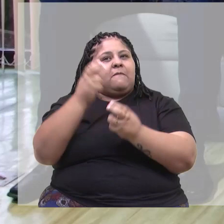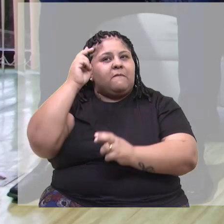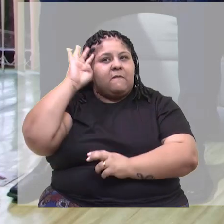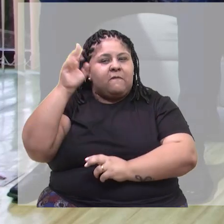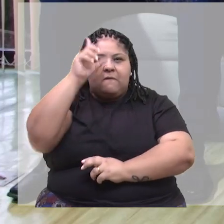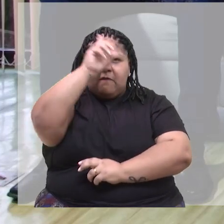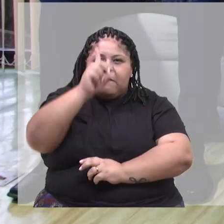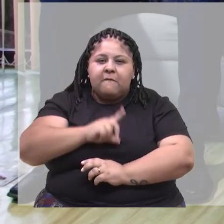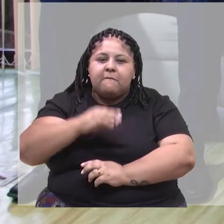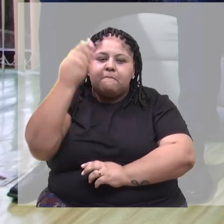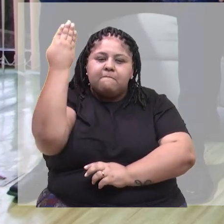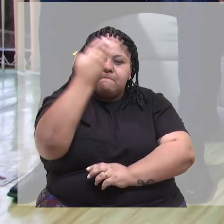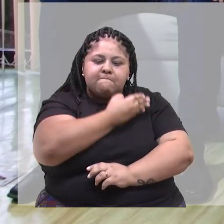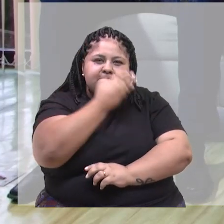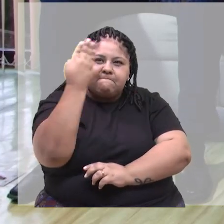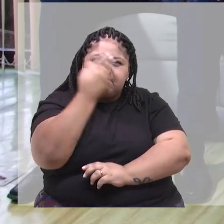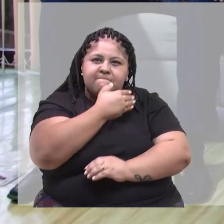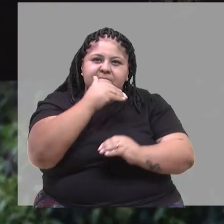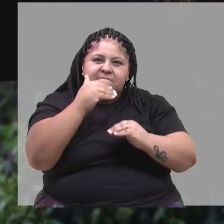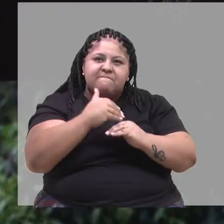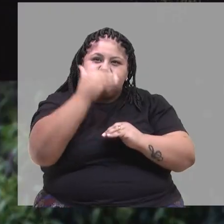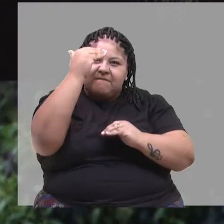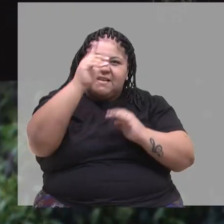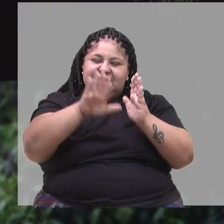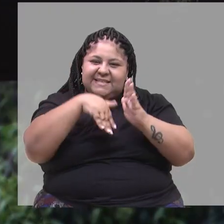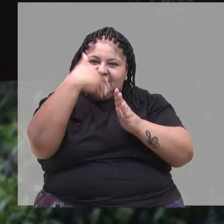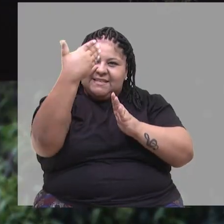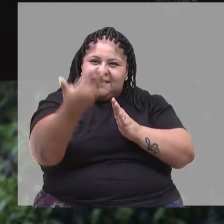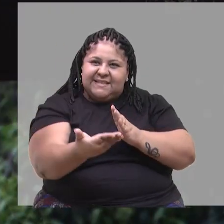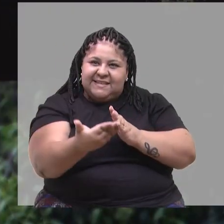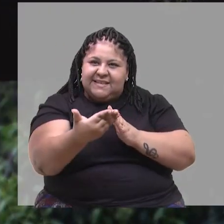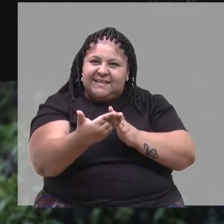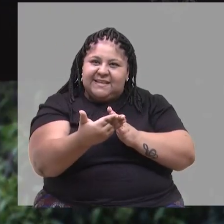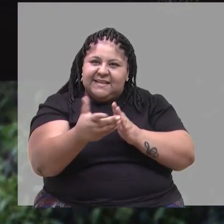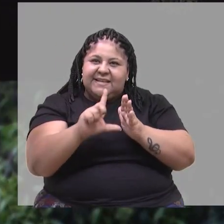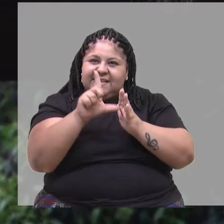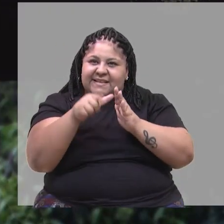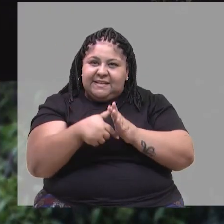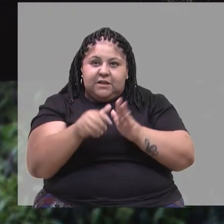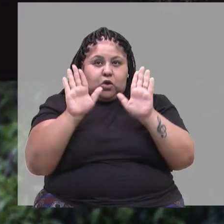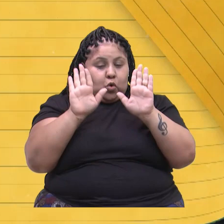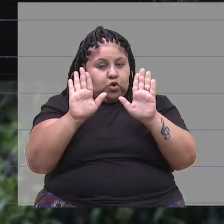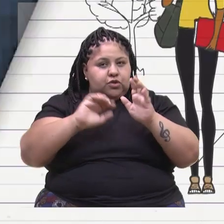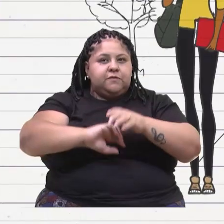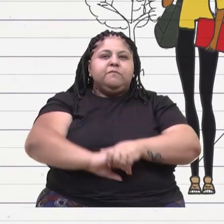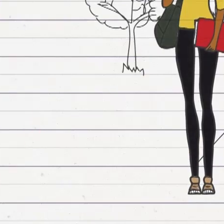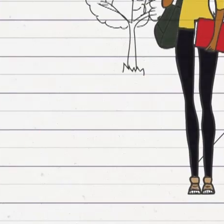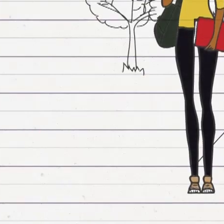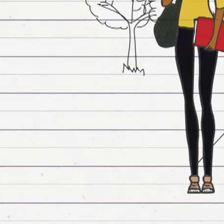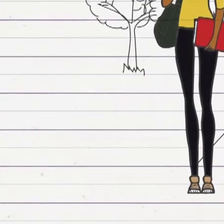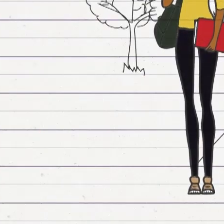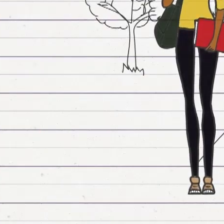sobre Deficiências Invisíveis tem mais um bloco. Até logo, não saia daí.